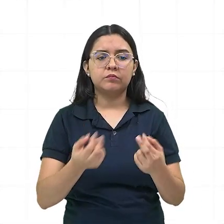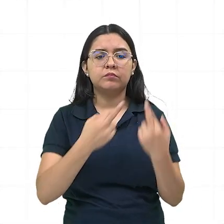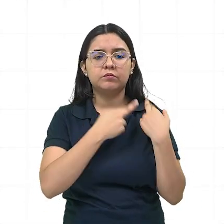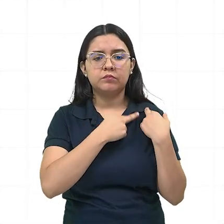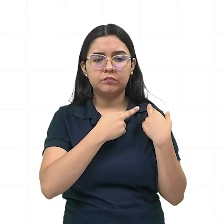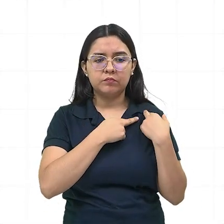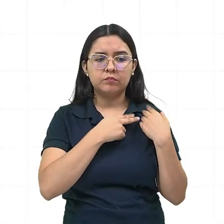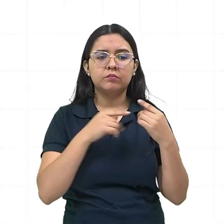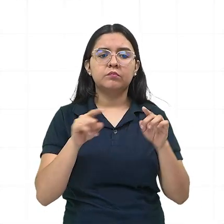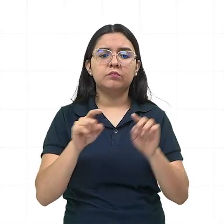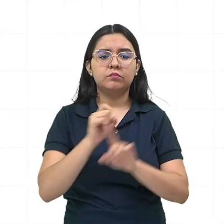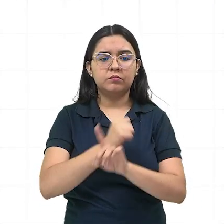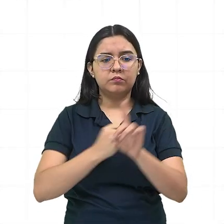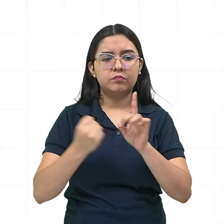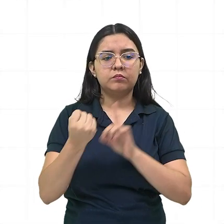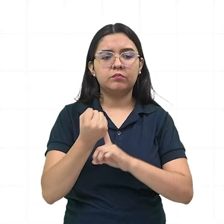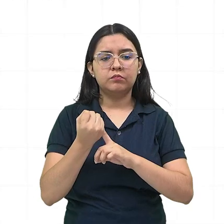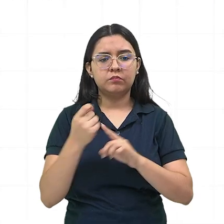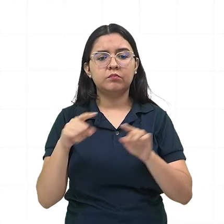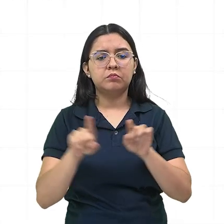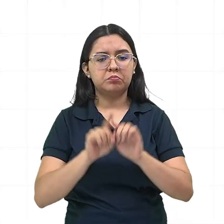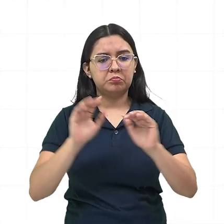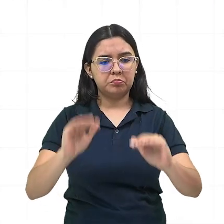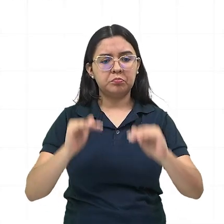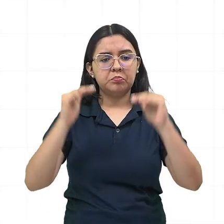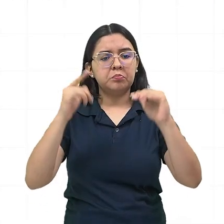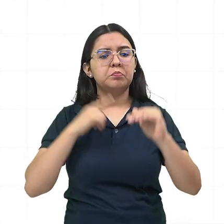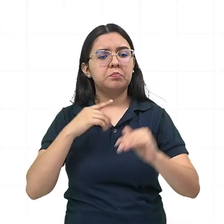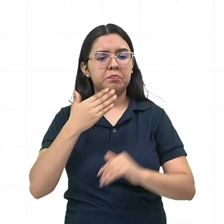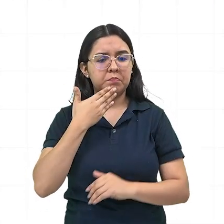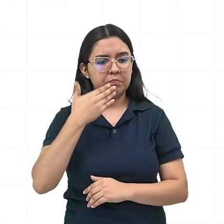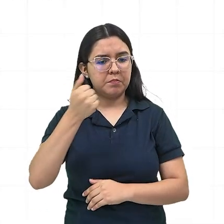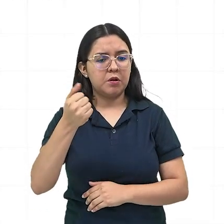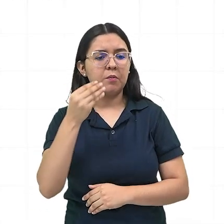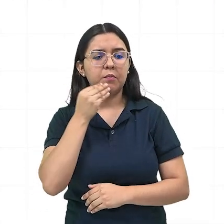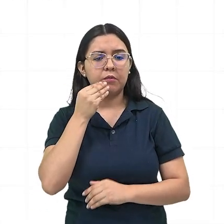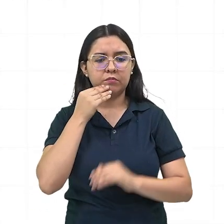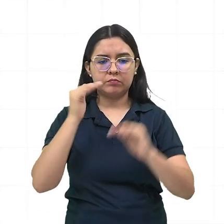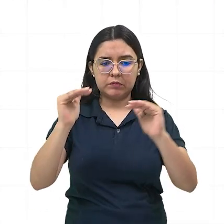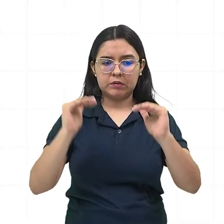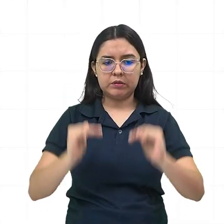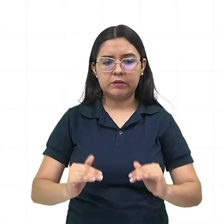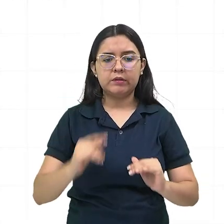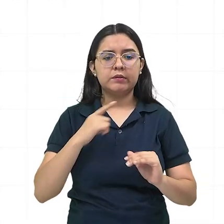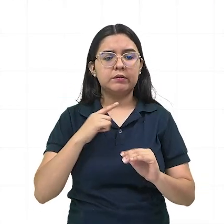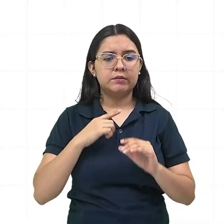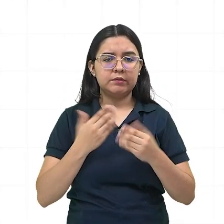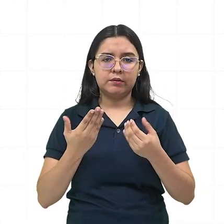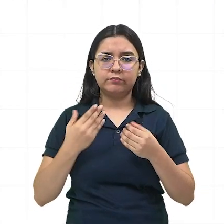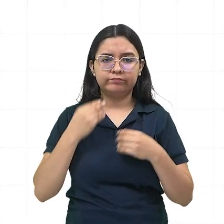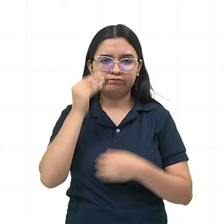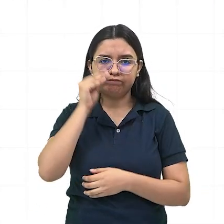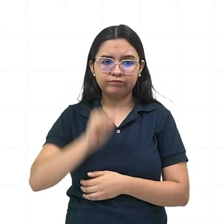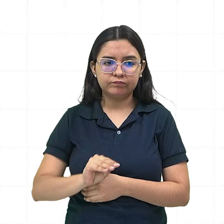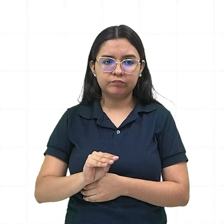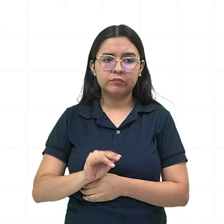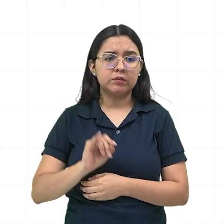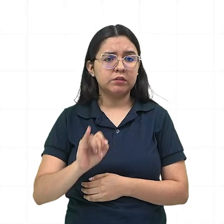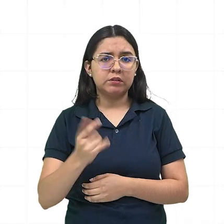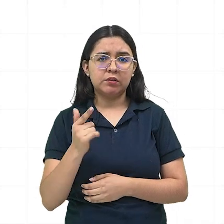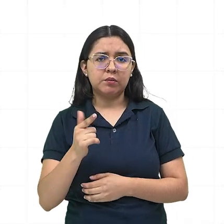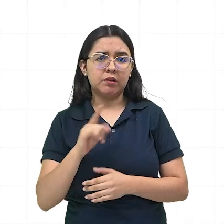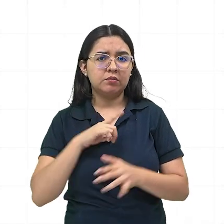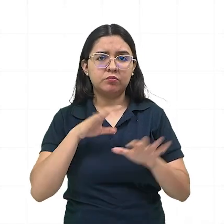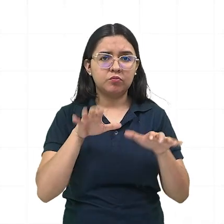definidos. As castas superiores têm melhores oportunidades, enquanto as inferiores são marginalizadas. Quem não pertence a